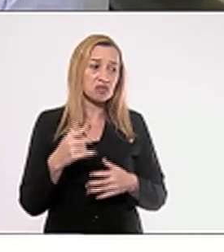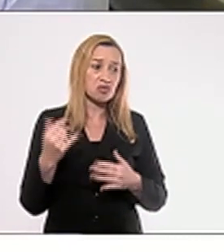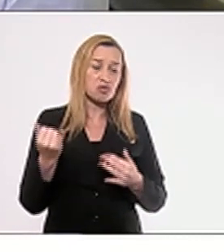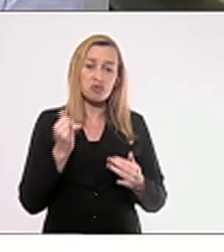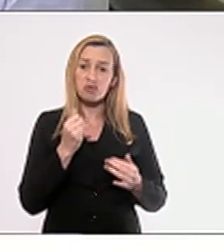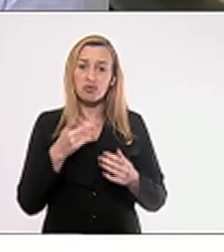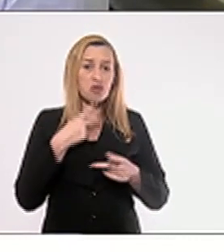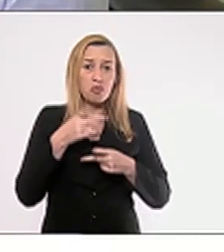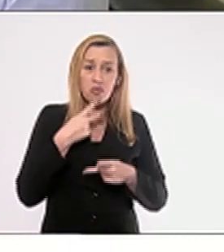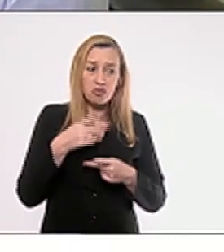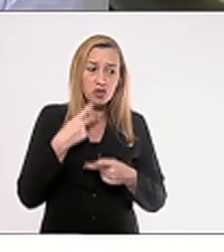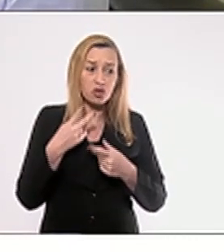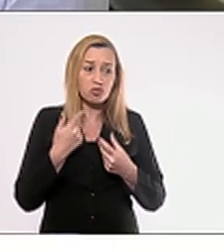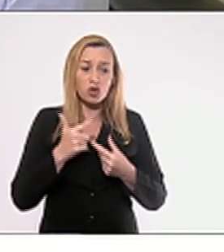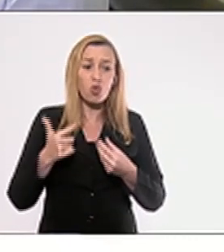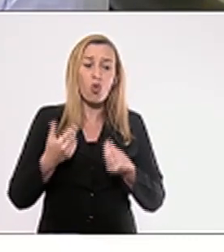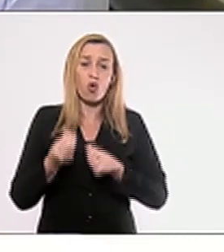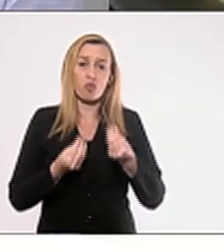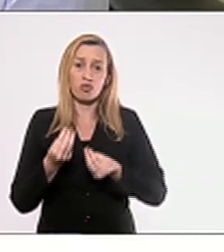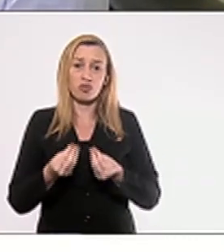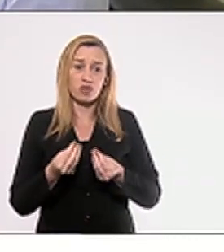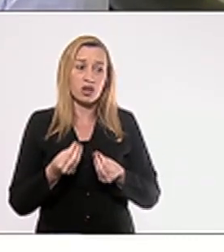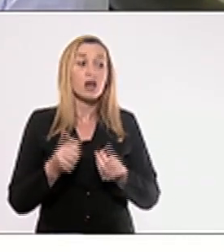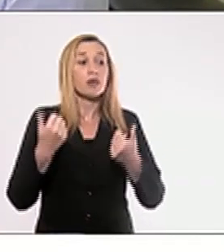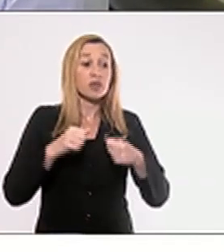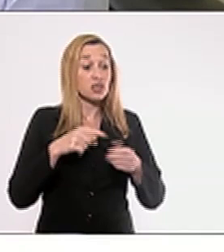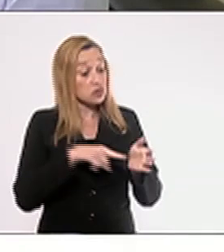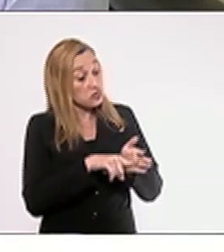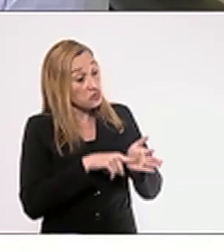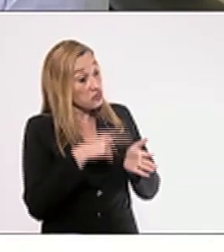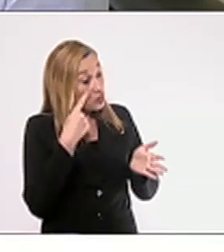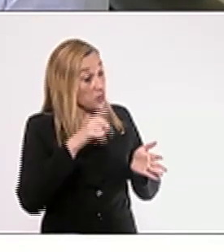assim de pronto. A gente teria que avaliar para poder esclarecer.